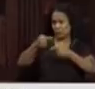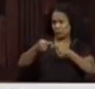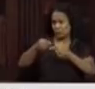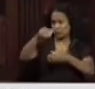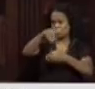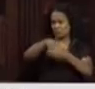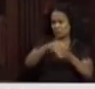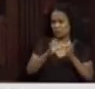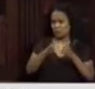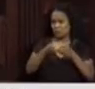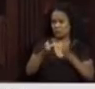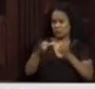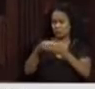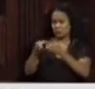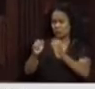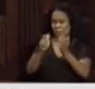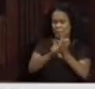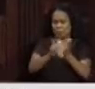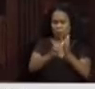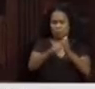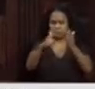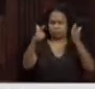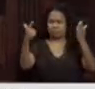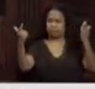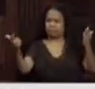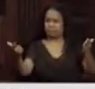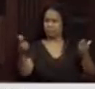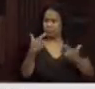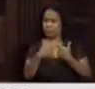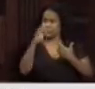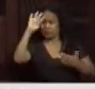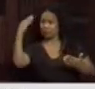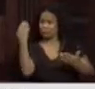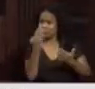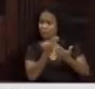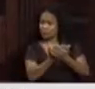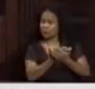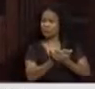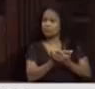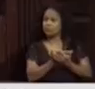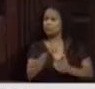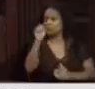espaços nos grandes jornais porque acreditam nisso, mas é mentira.